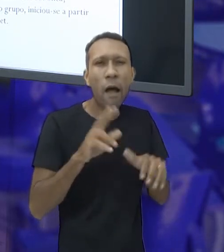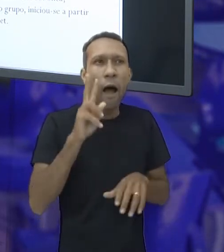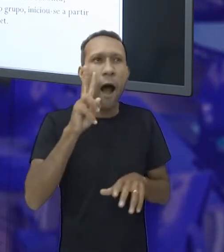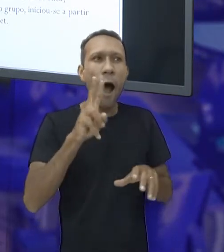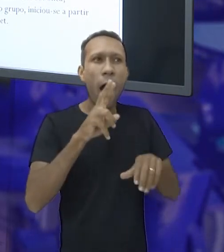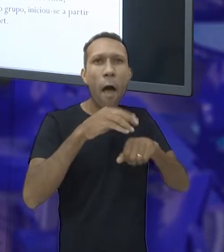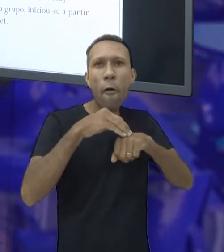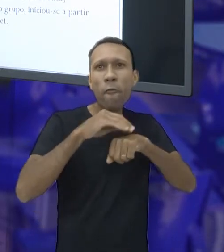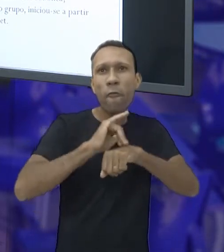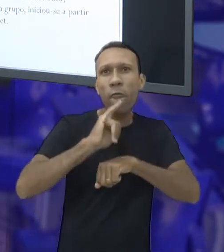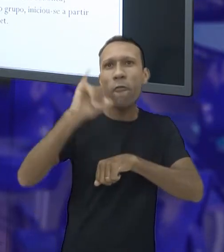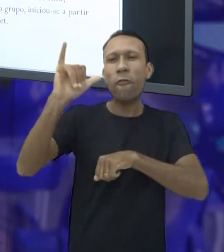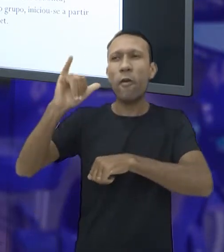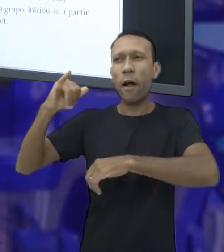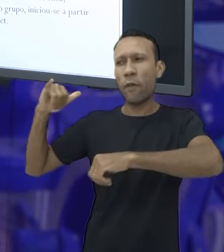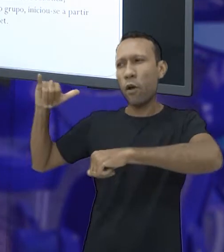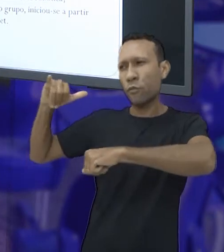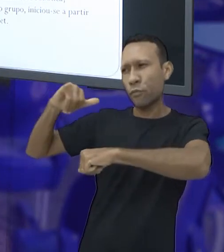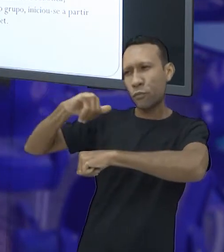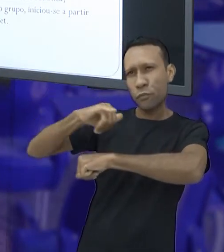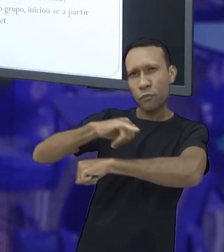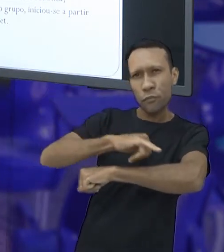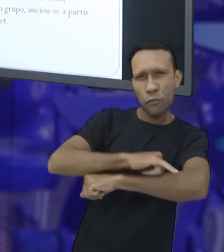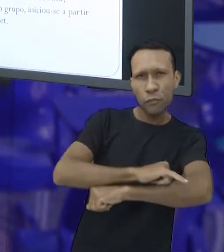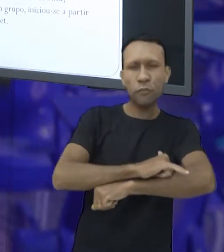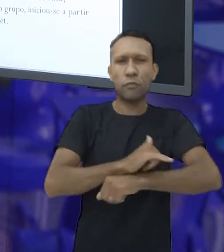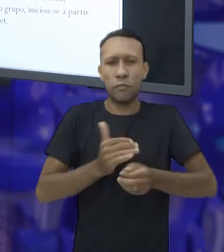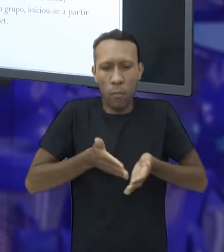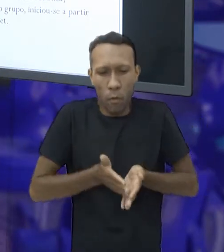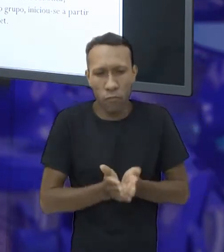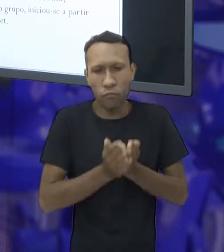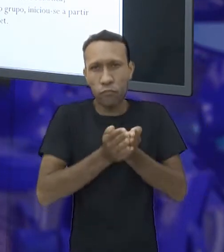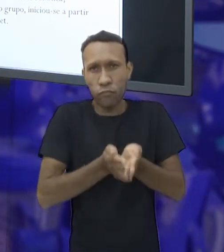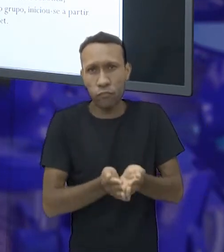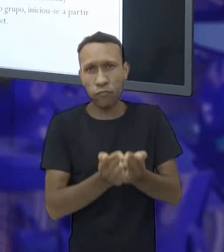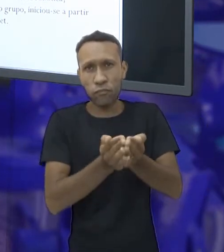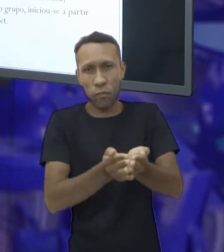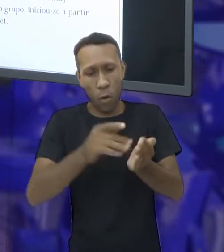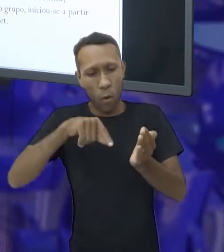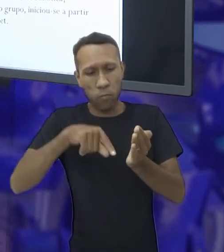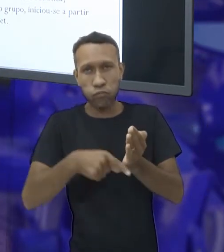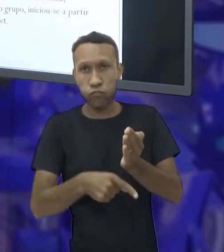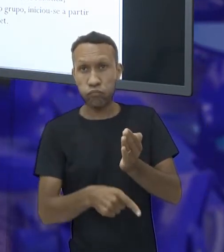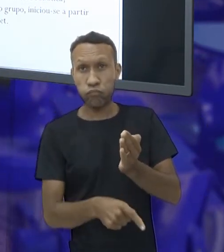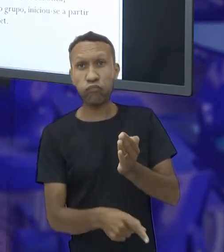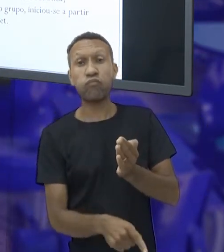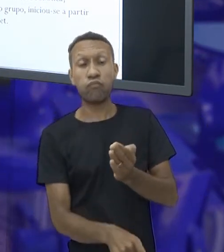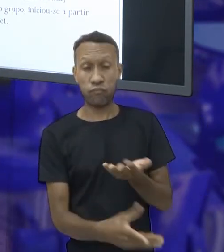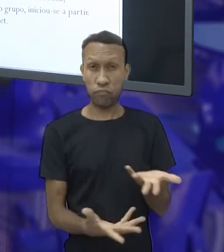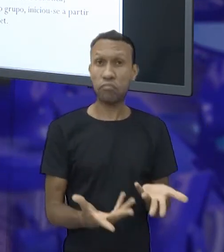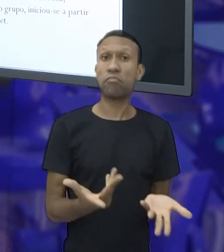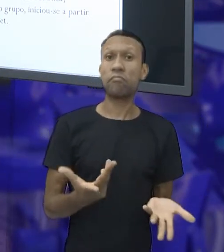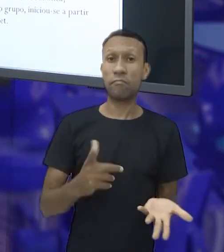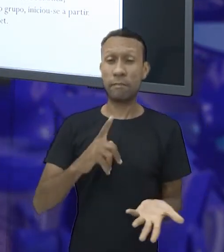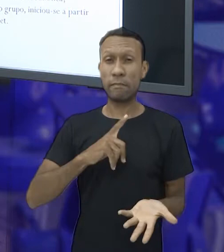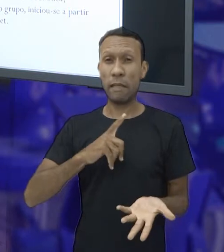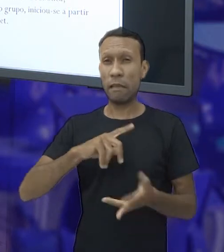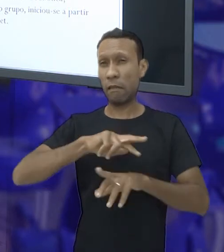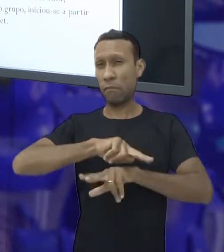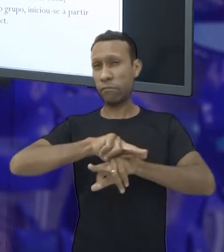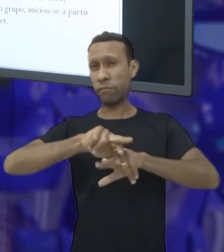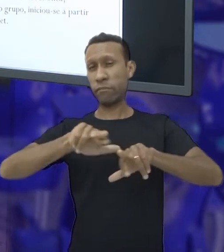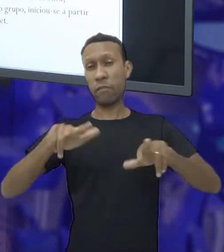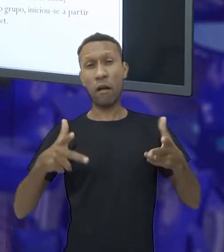caças, não é, com submarinos, com navios de guerra, não é isso? Porta-aviões. Então,